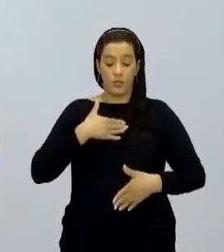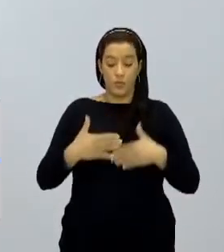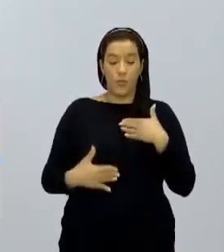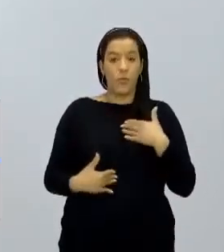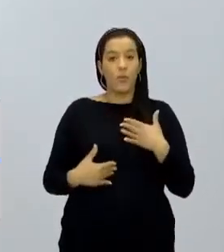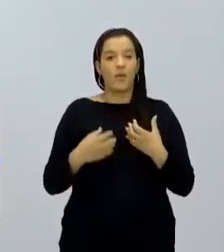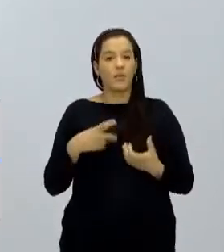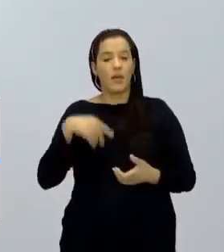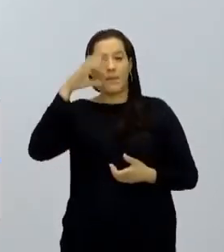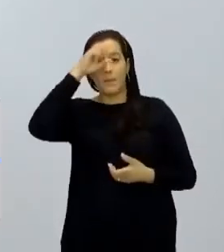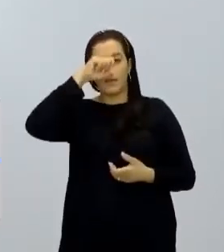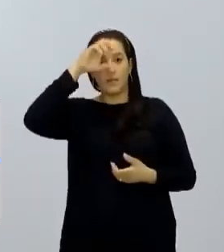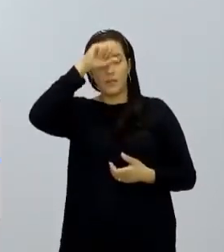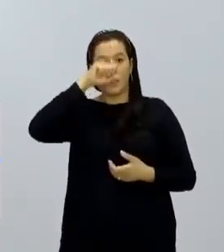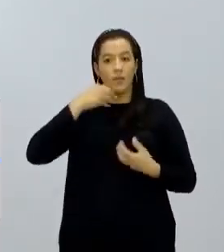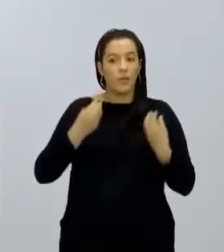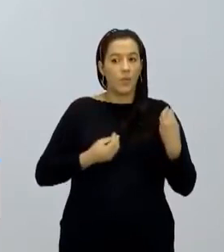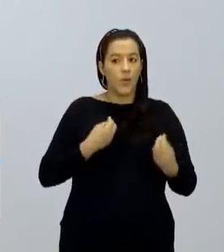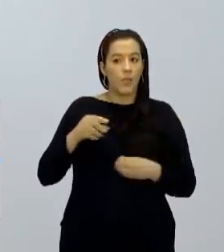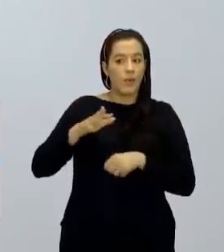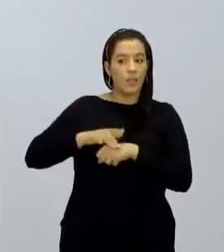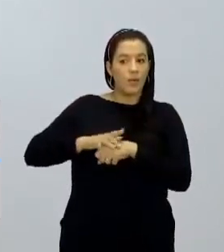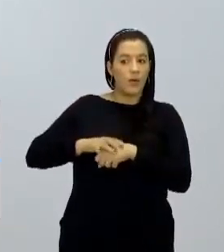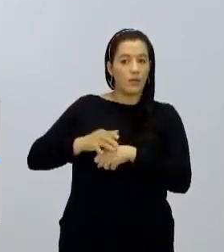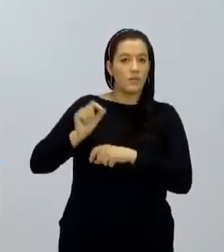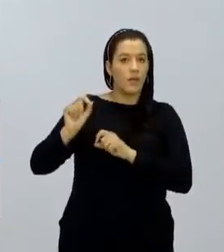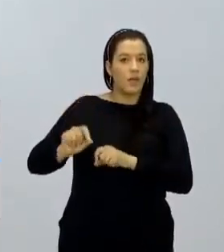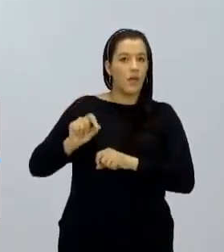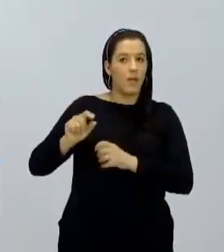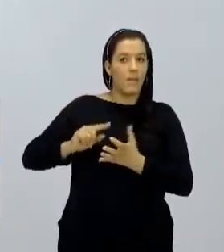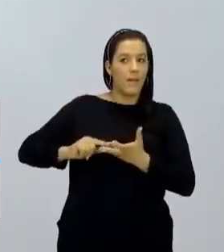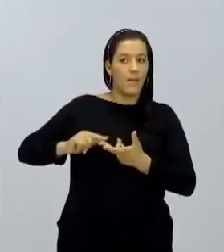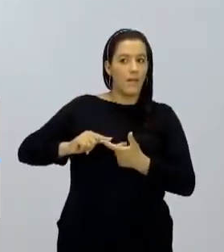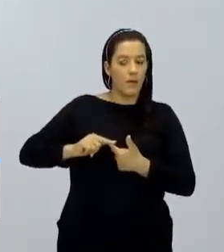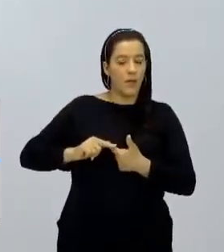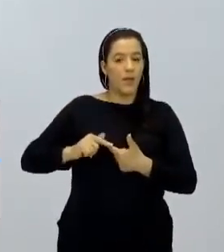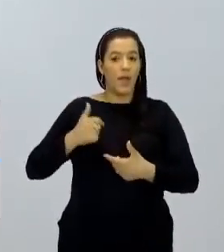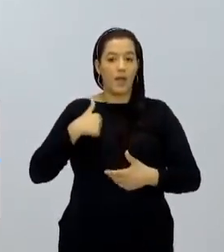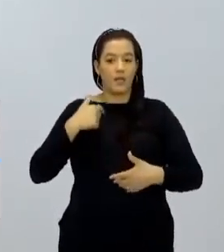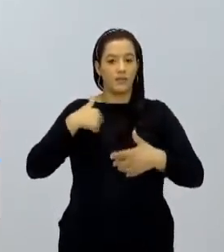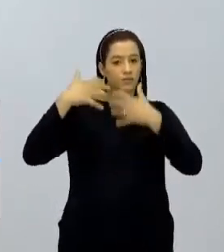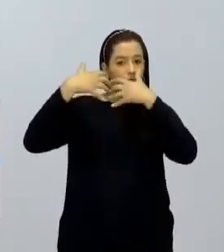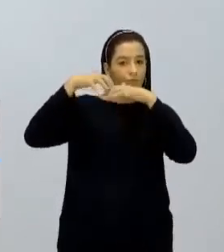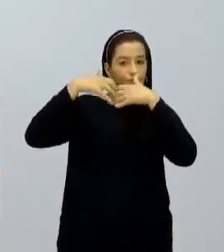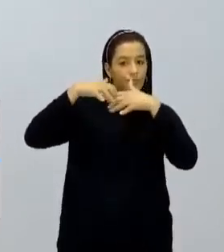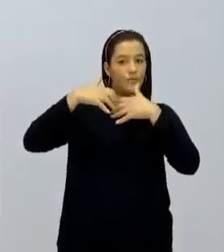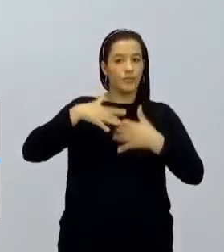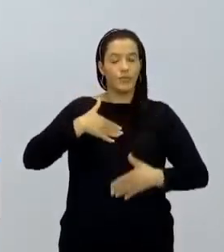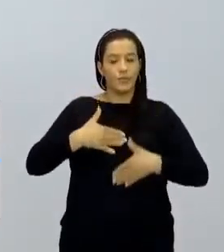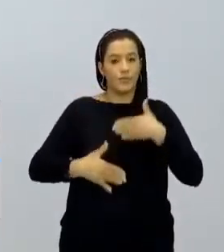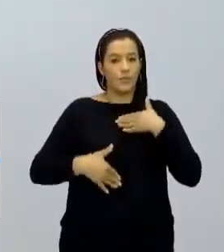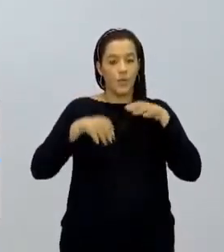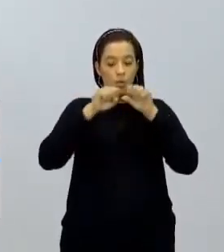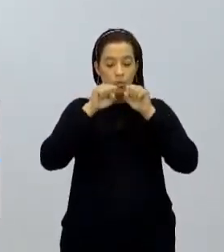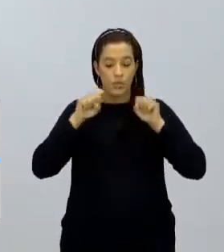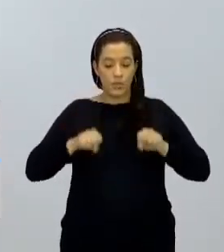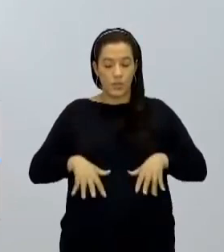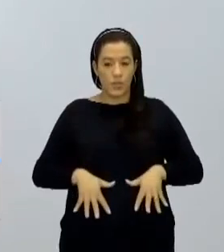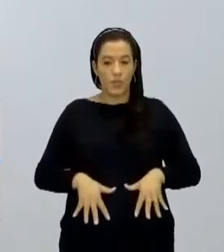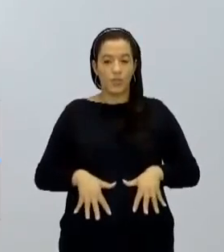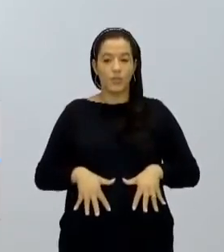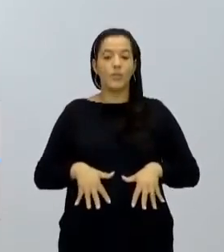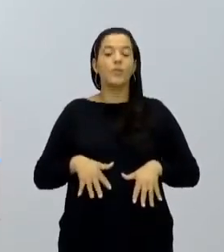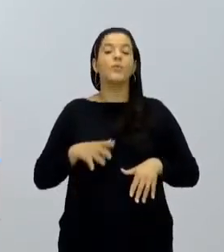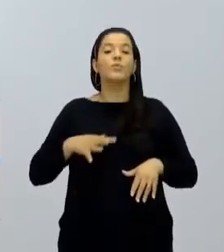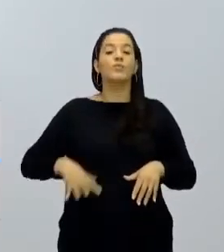inimigo é, para o seu corpo aprender a se defender. Então você estimula o seu sistema imunológico, o seu sistema de